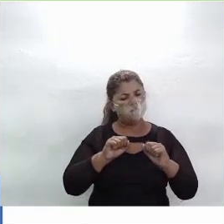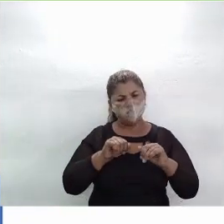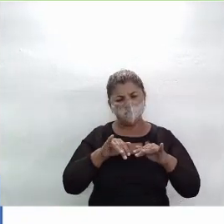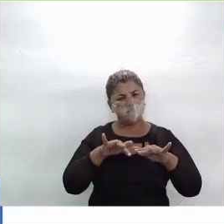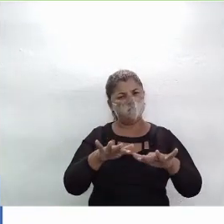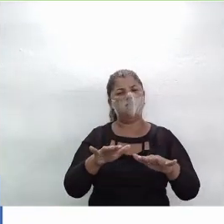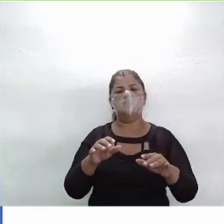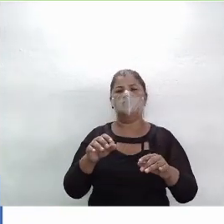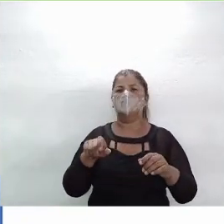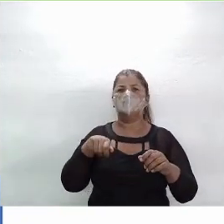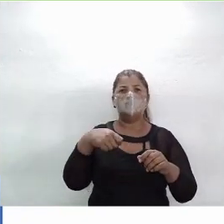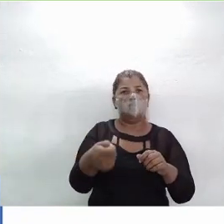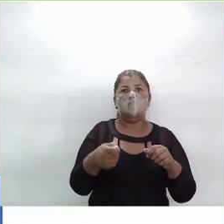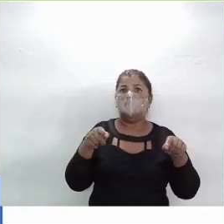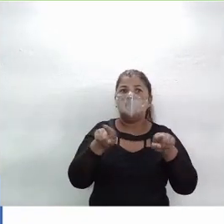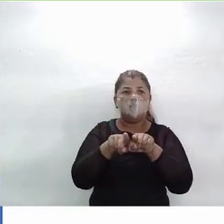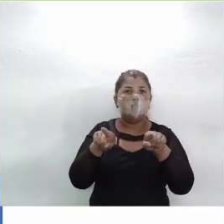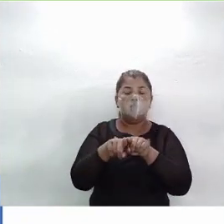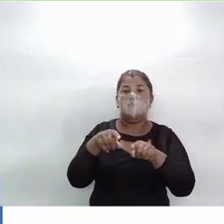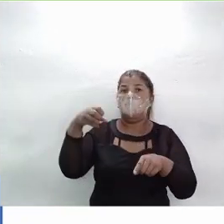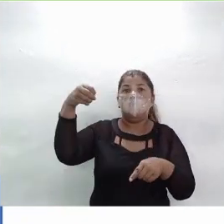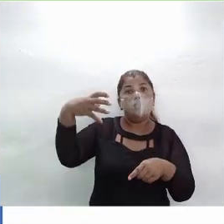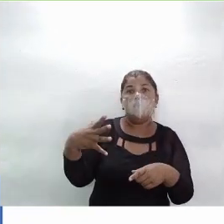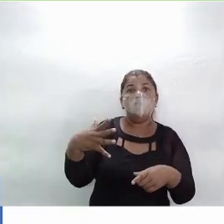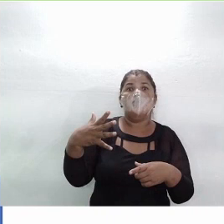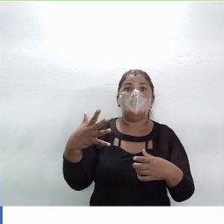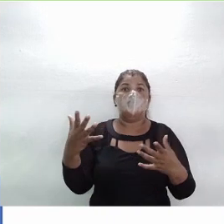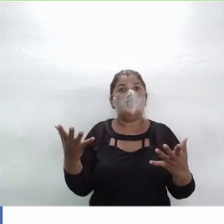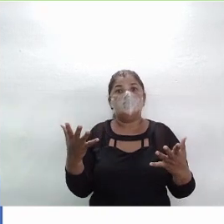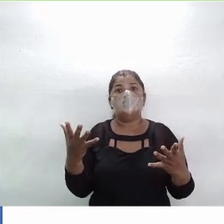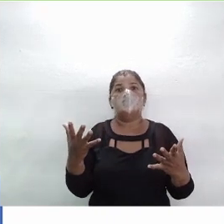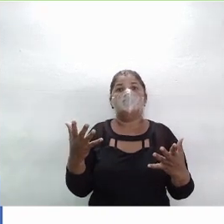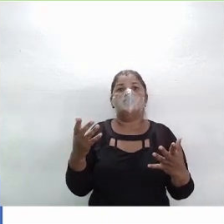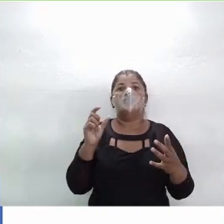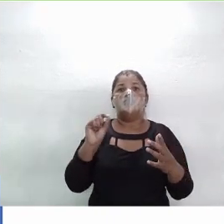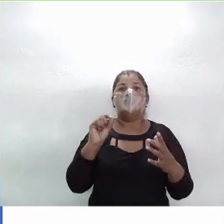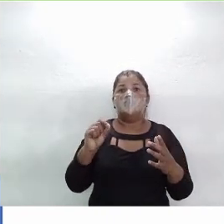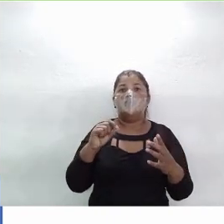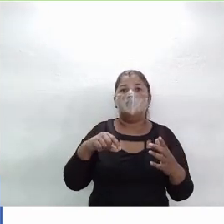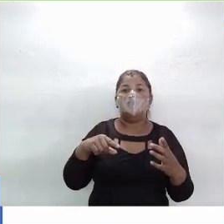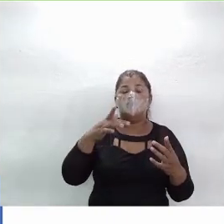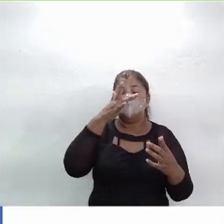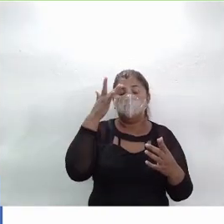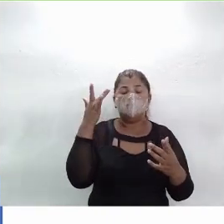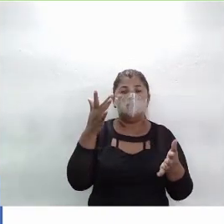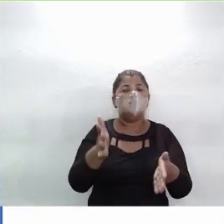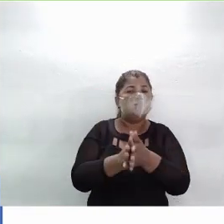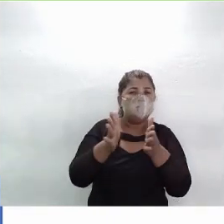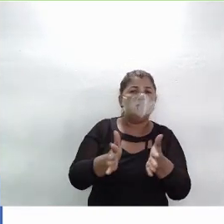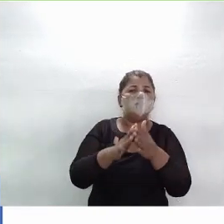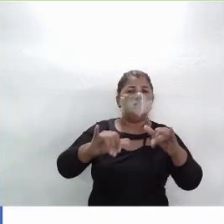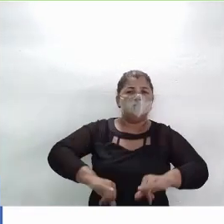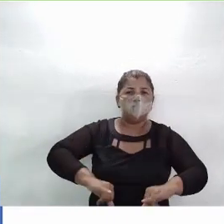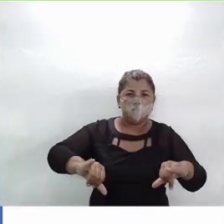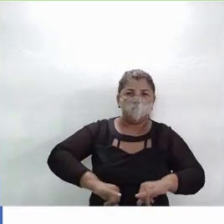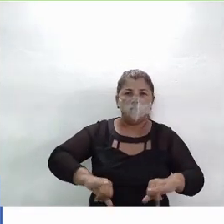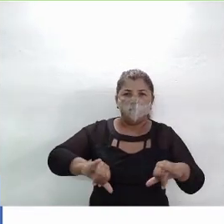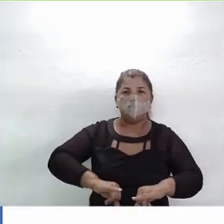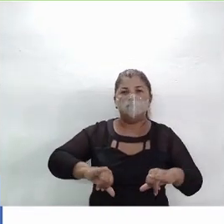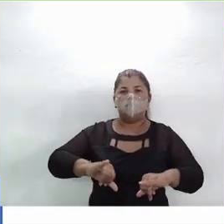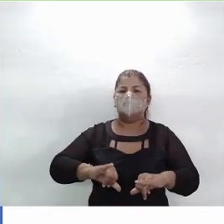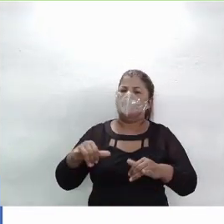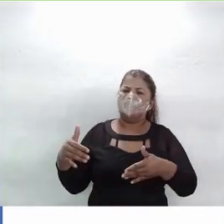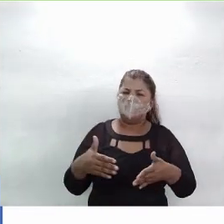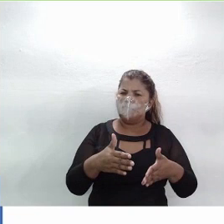Será luz, ainda que de lamparina, na noite dos desgraçados. É caminhando que